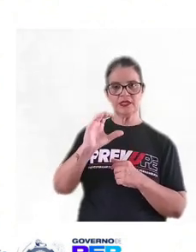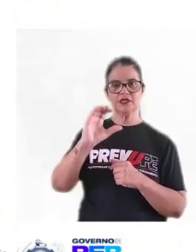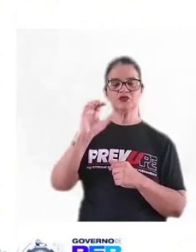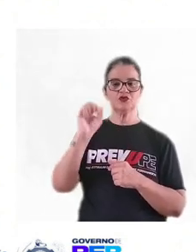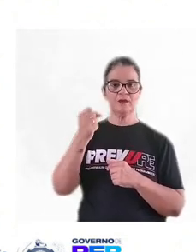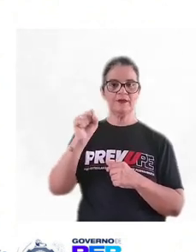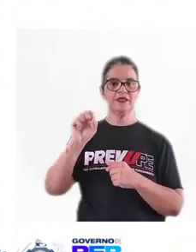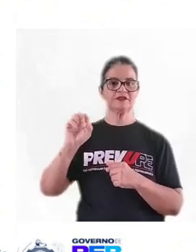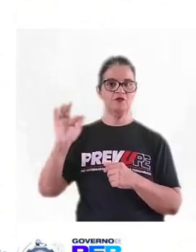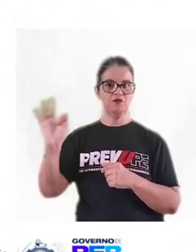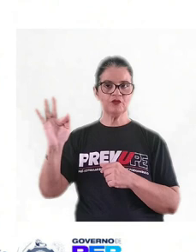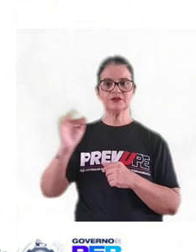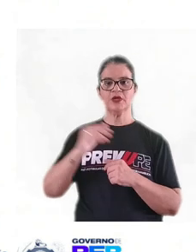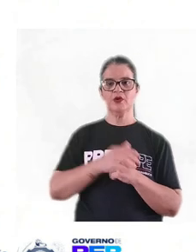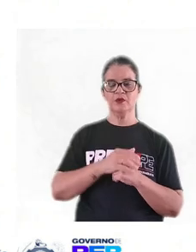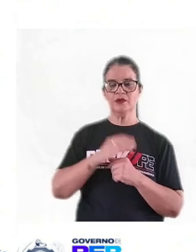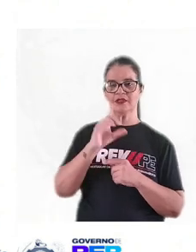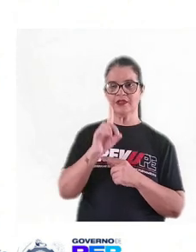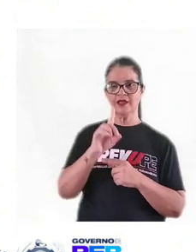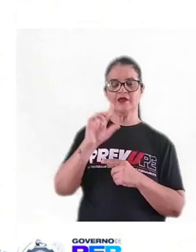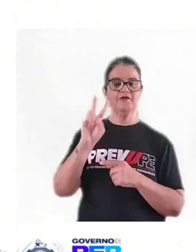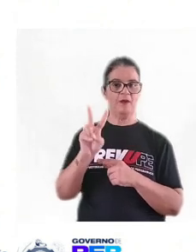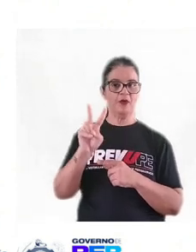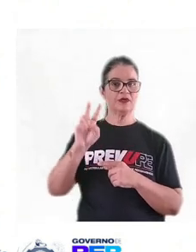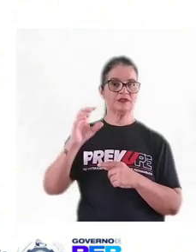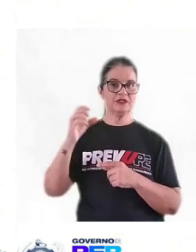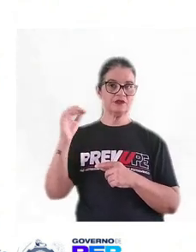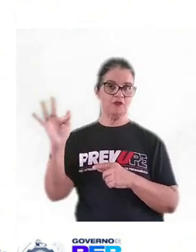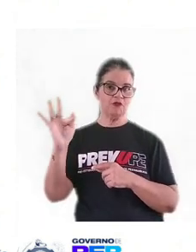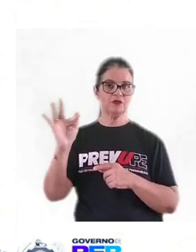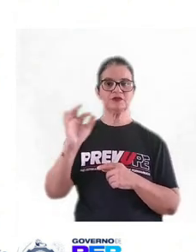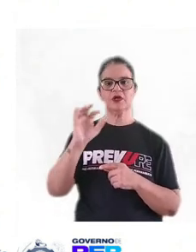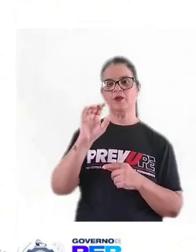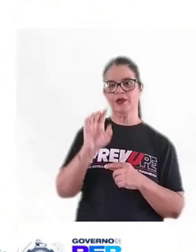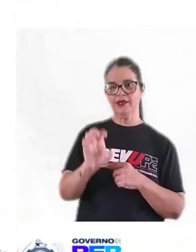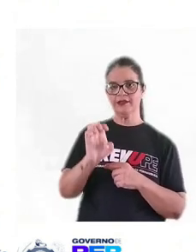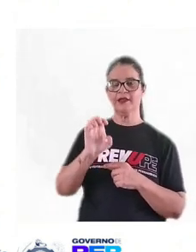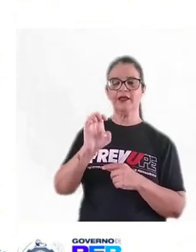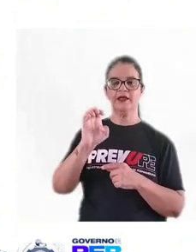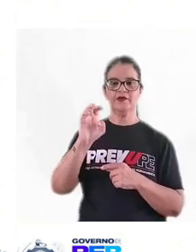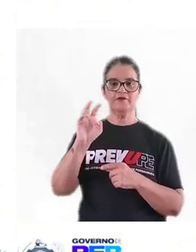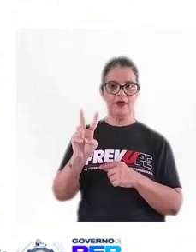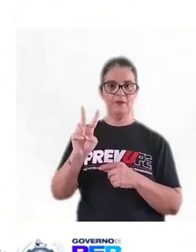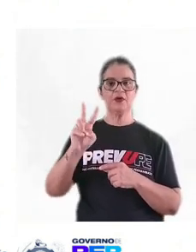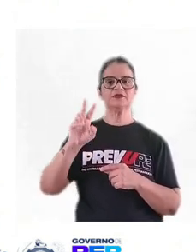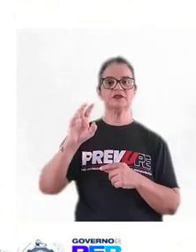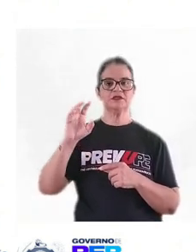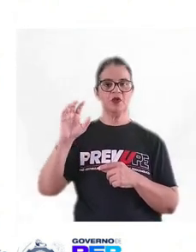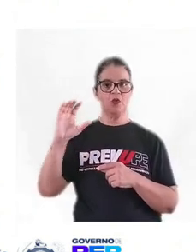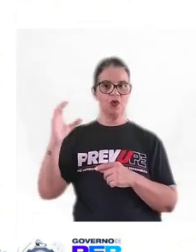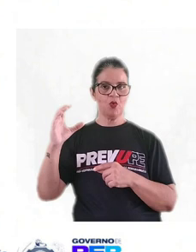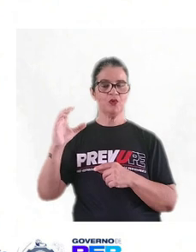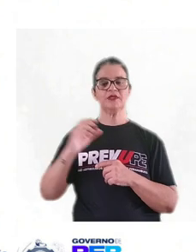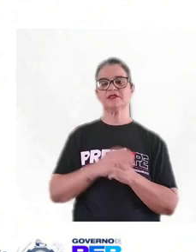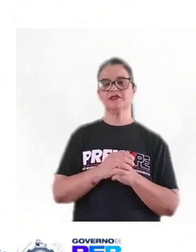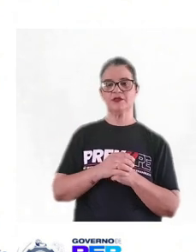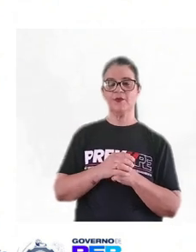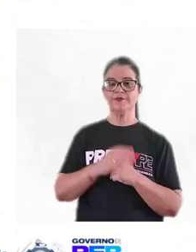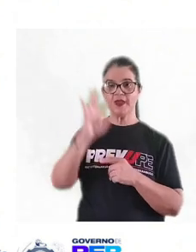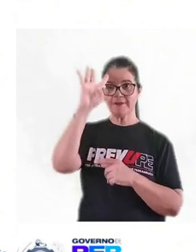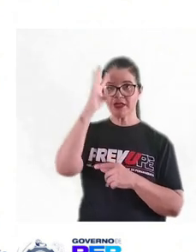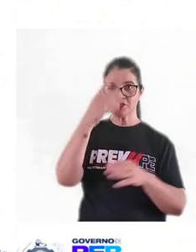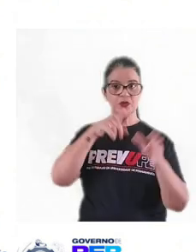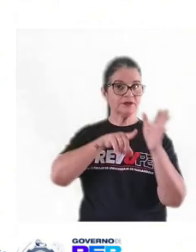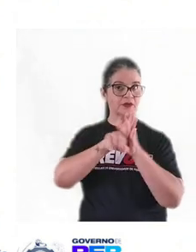C sublimação e fusão letra D vaporização e fusão e letra E vaporização e condensação para a